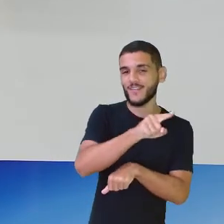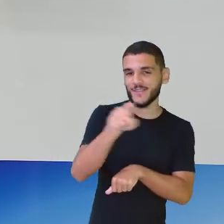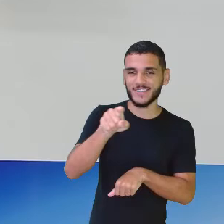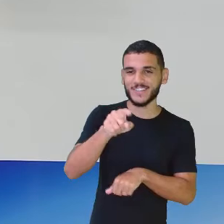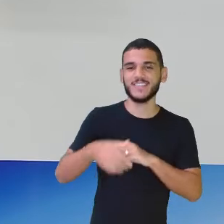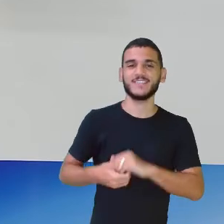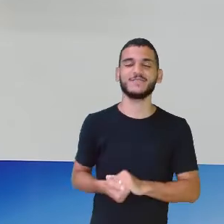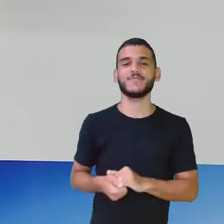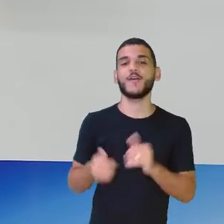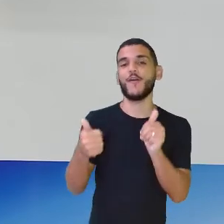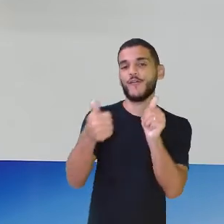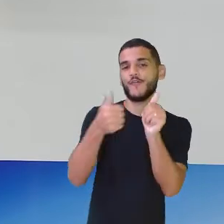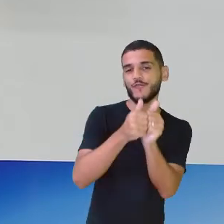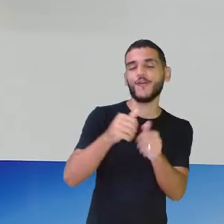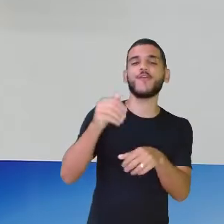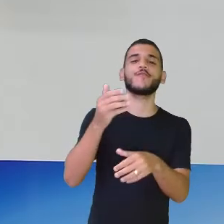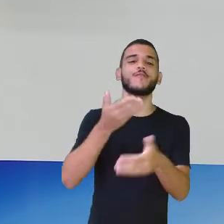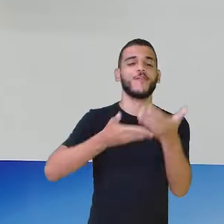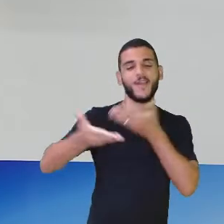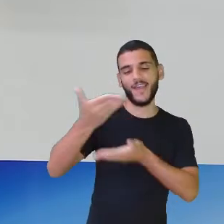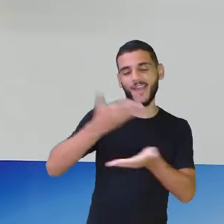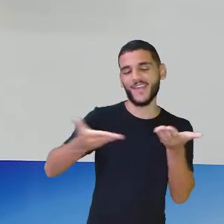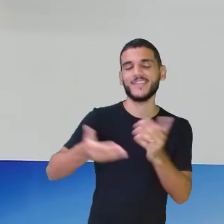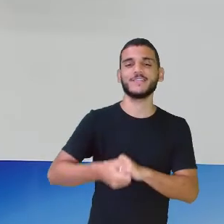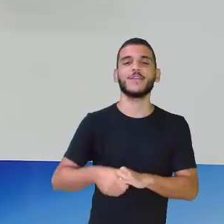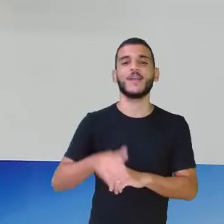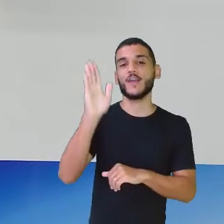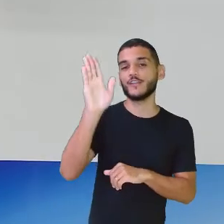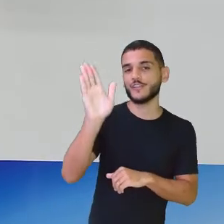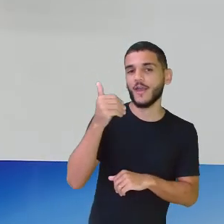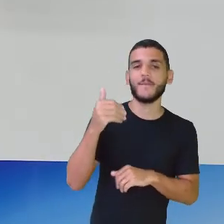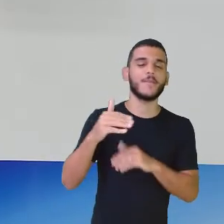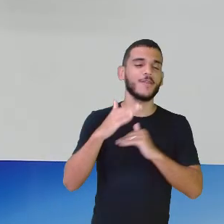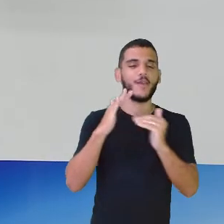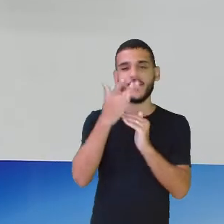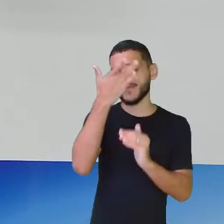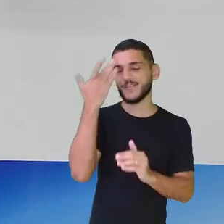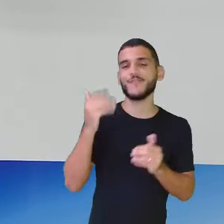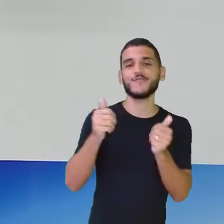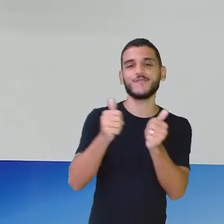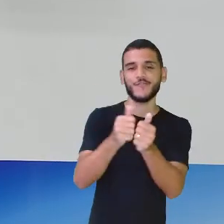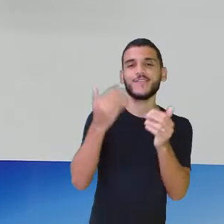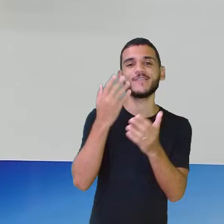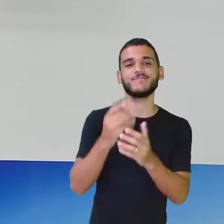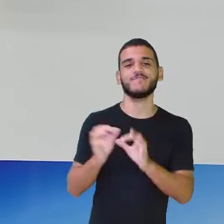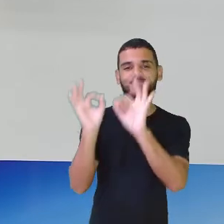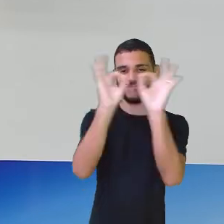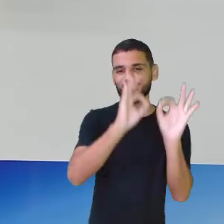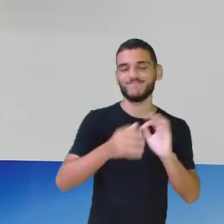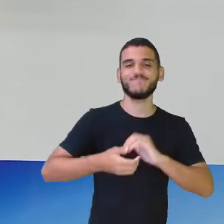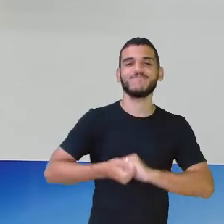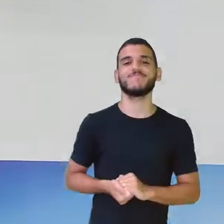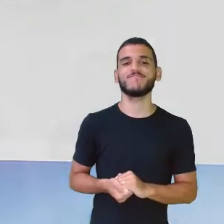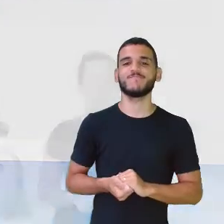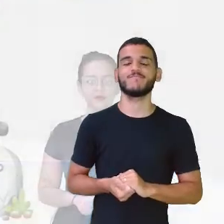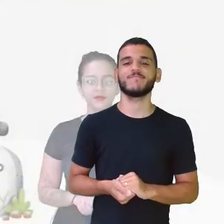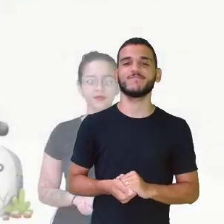tá? Então, chama todo mundo que está aí com você assistindo e vamos embora assistir essas histórias.